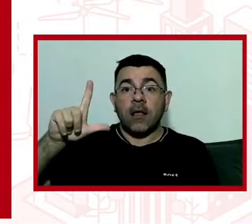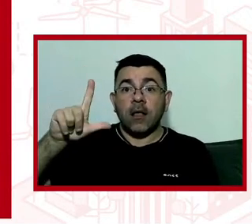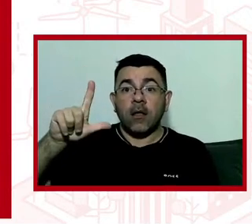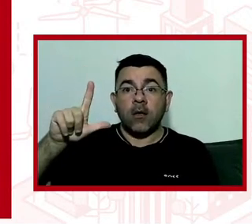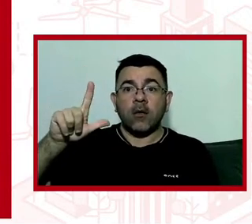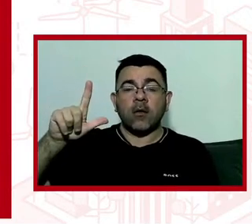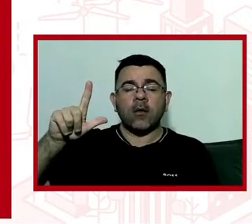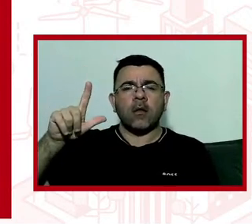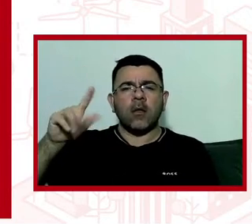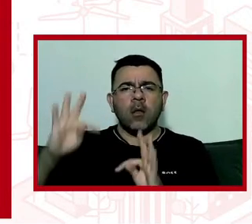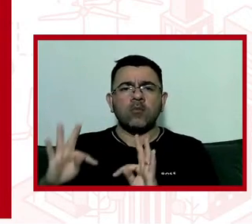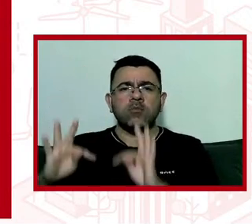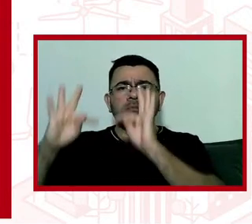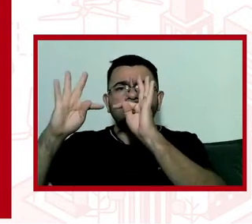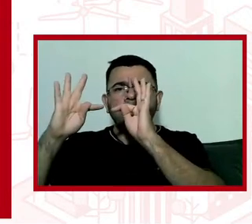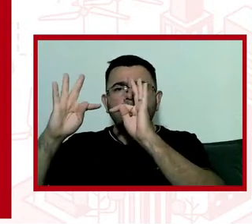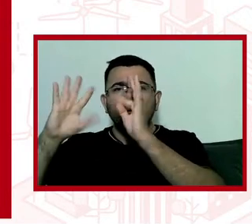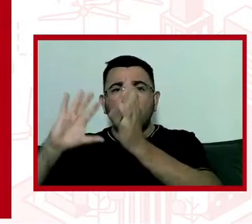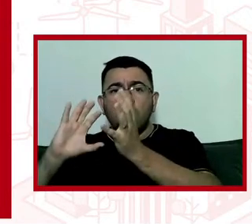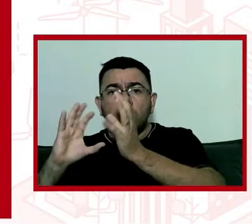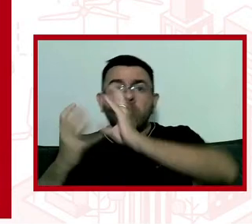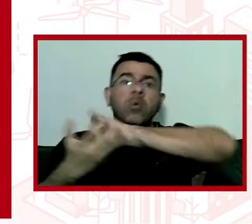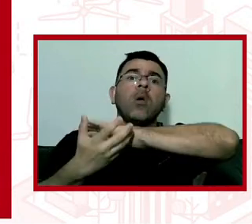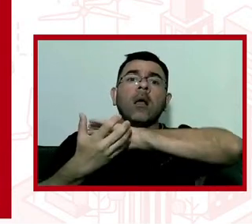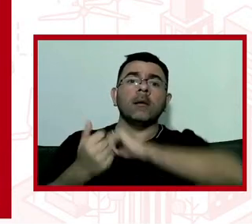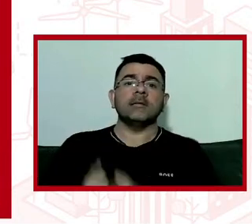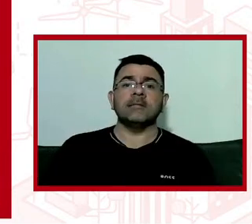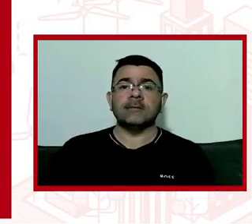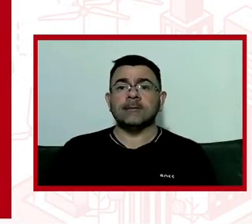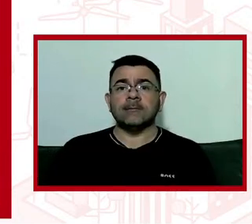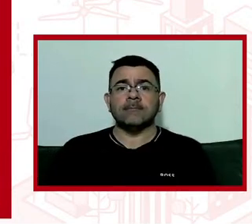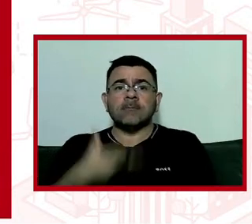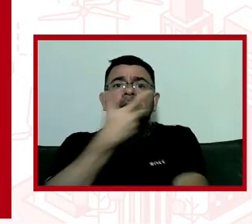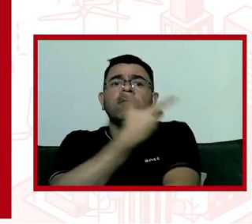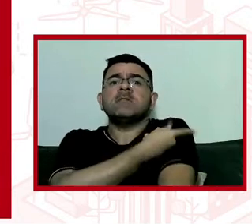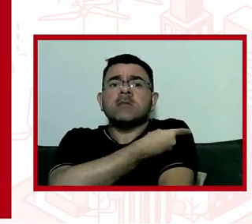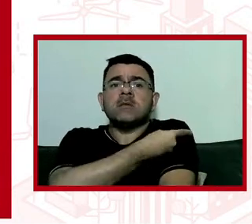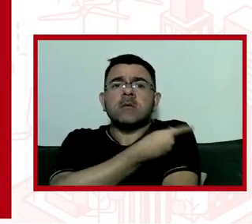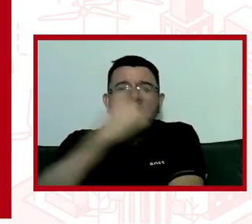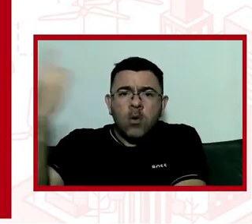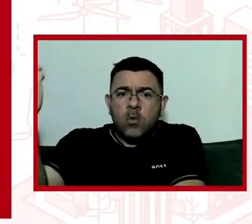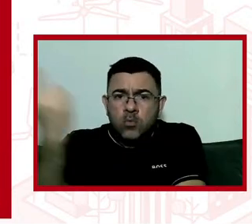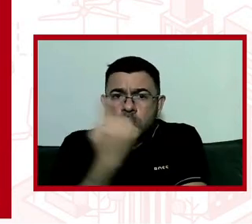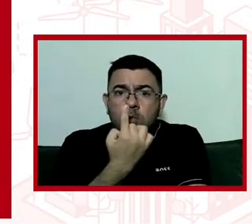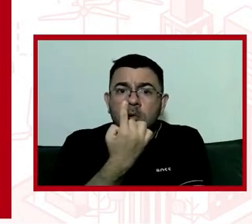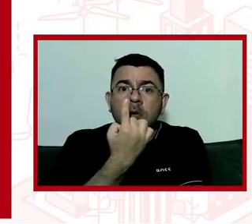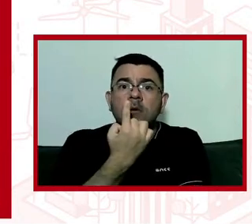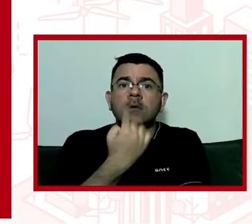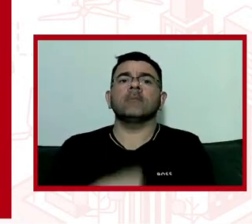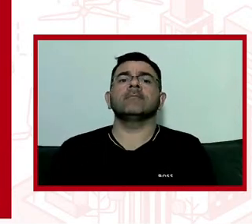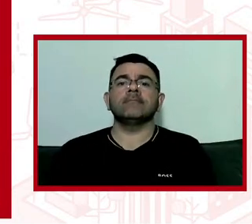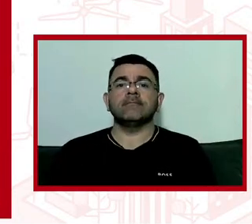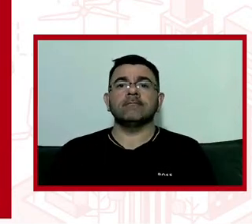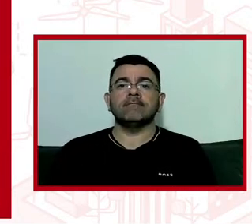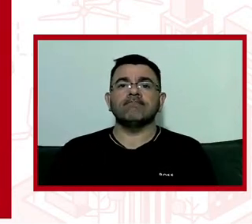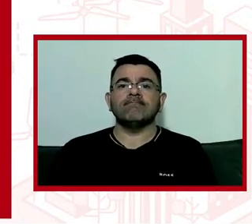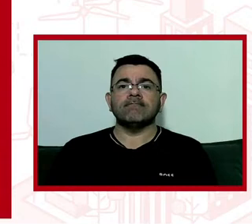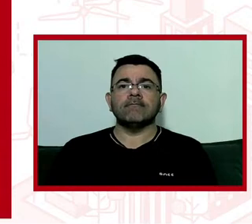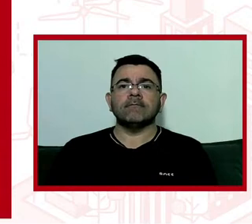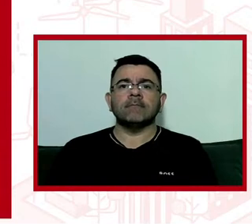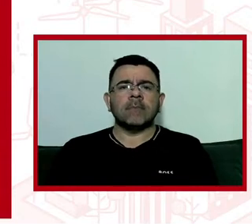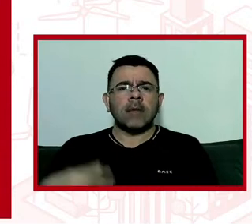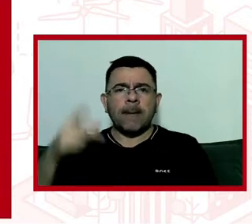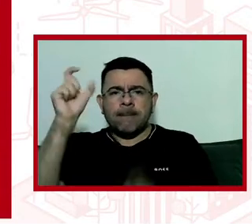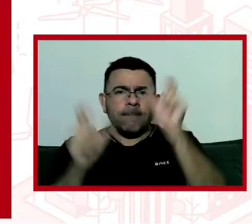de transformação digital e eu disse ó a vacina vai chegar e quem tiver pronto para vacinar vai sair na